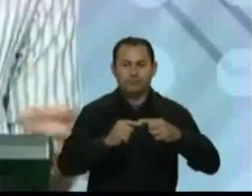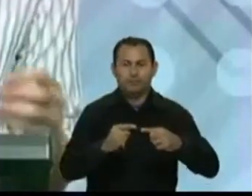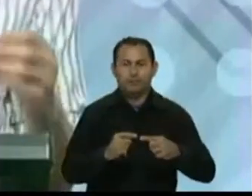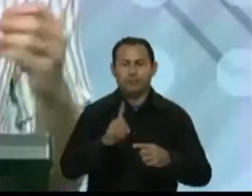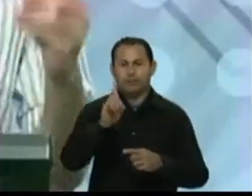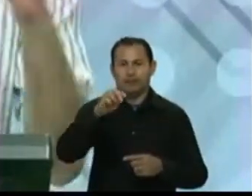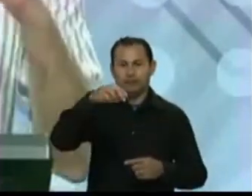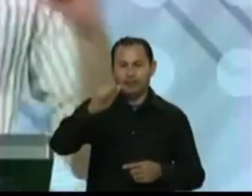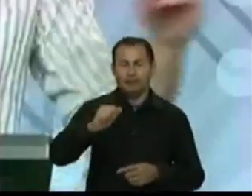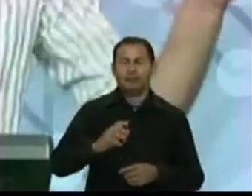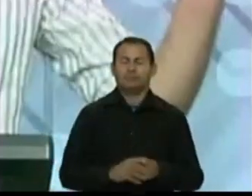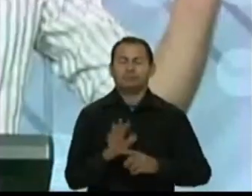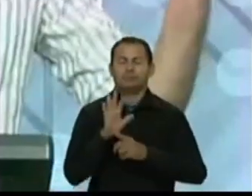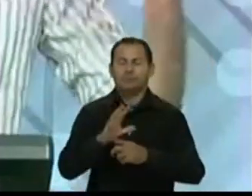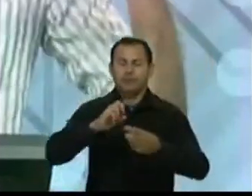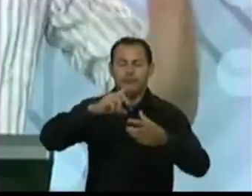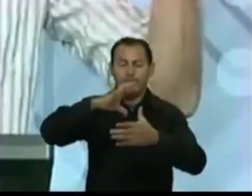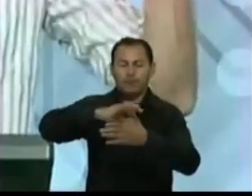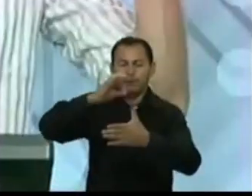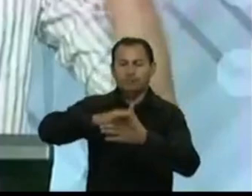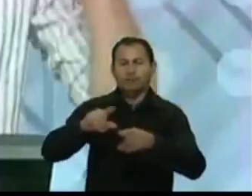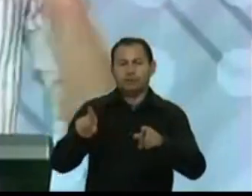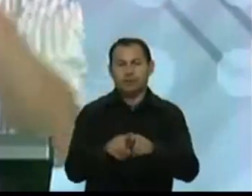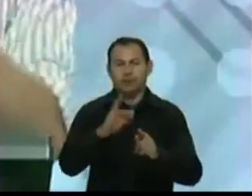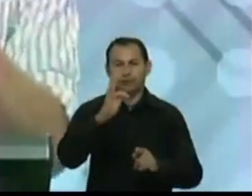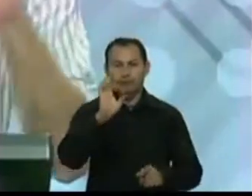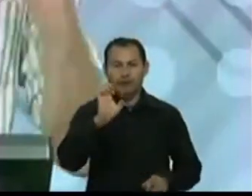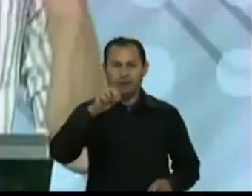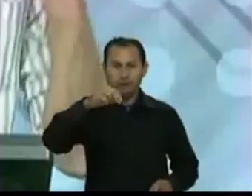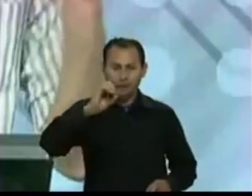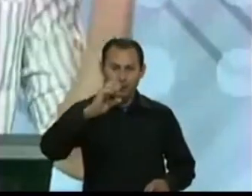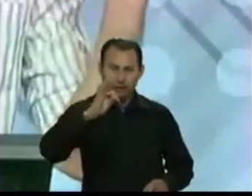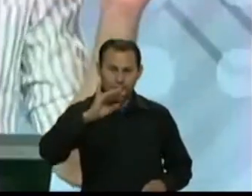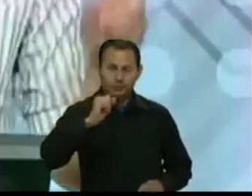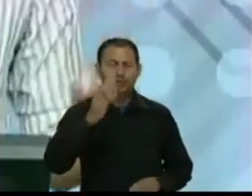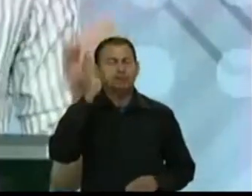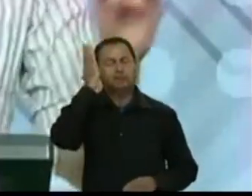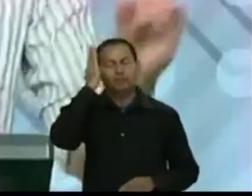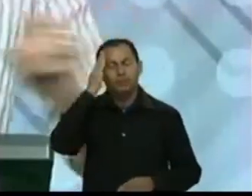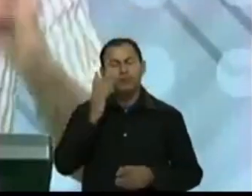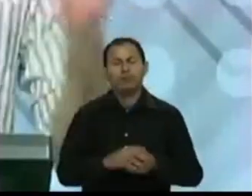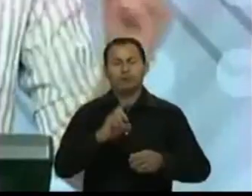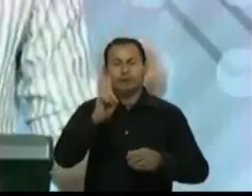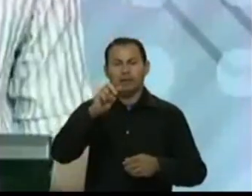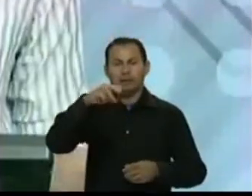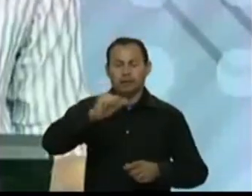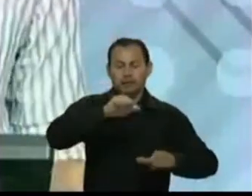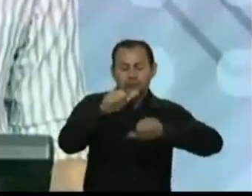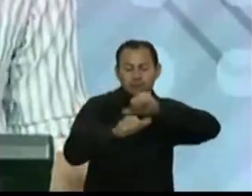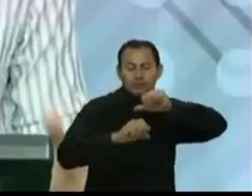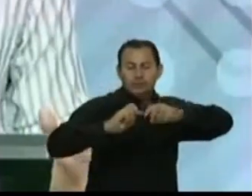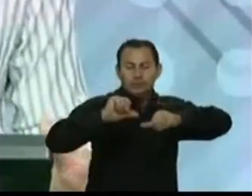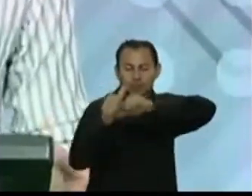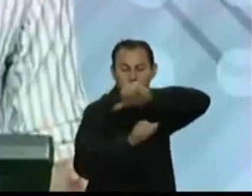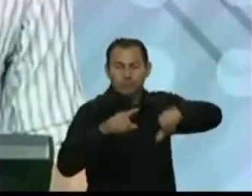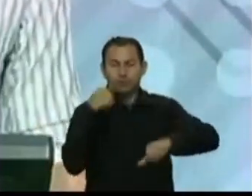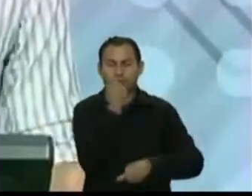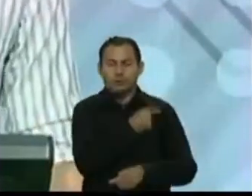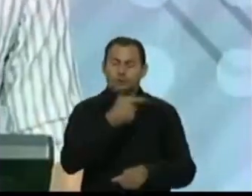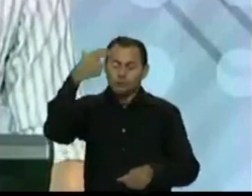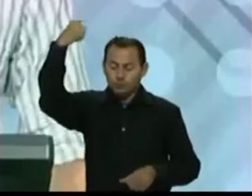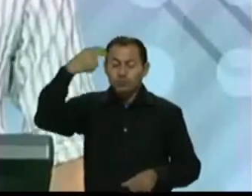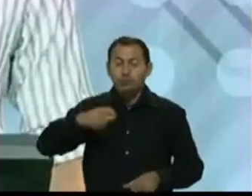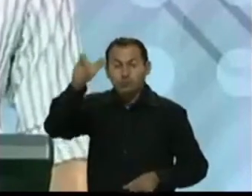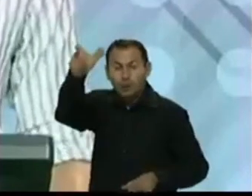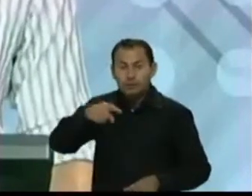o DNA à expressão de proteínas e fenótipos. Então, foi aí que a gente descobriu como o DNA transforma quem nós somos, em parte, pelo menos, quem